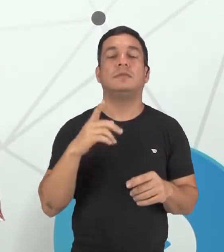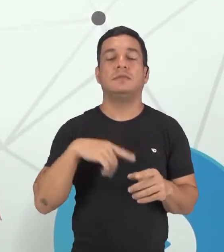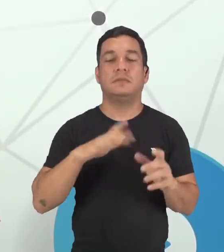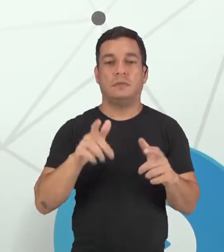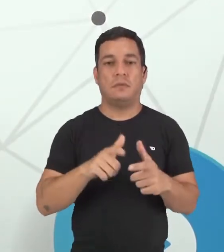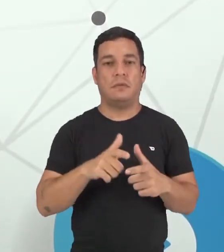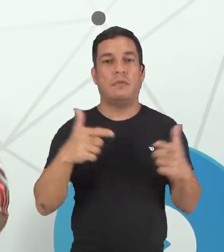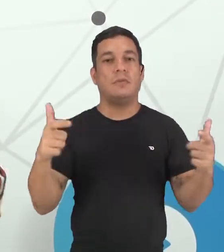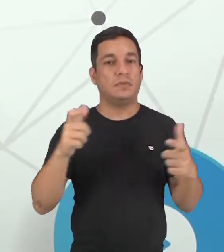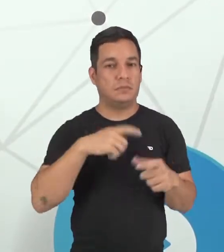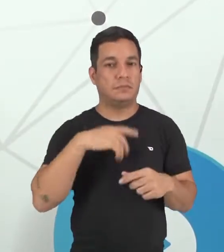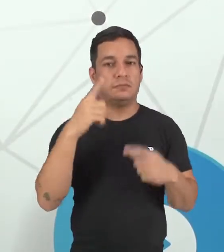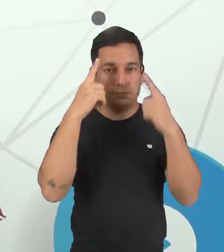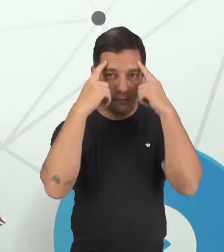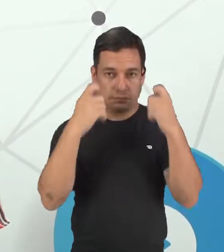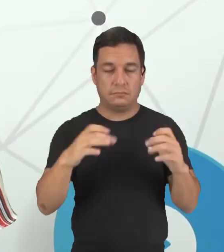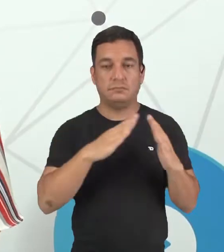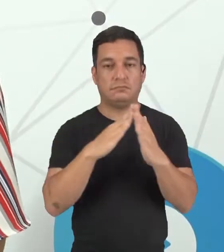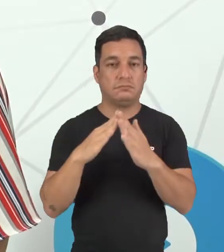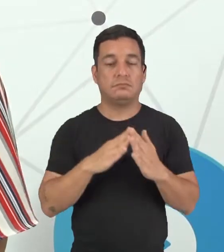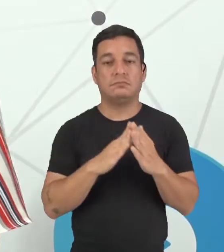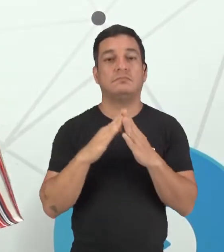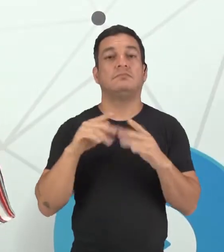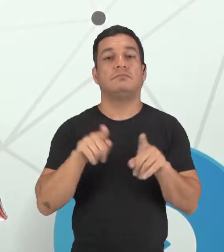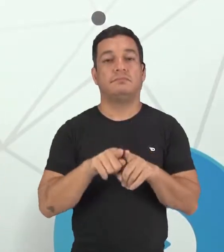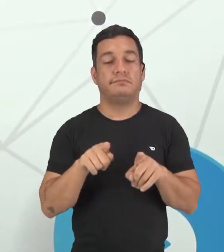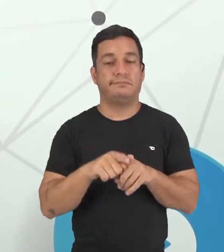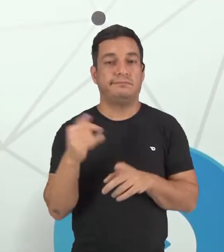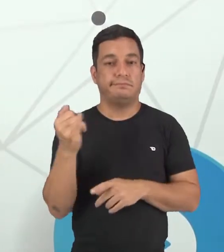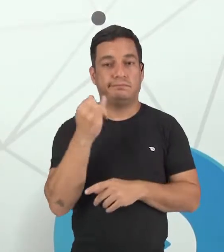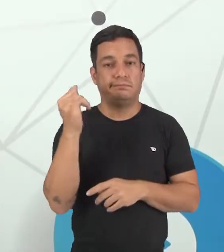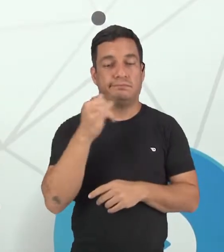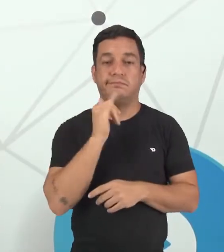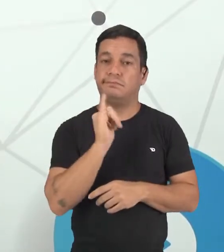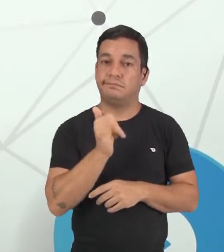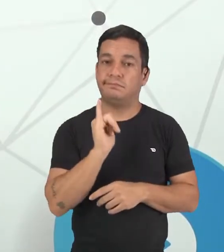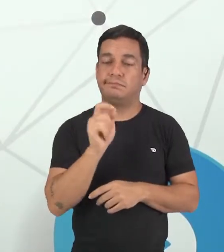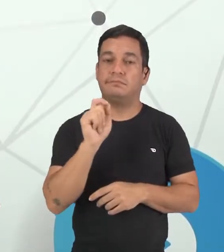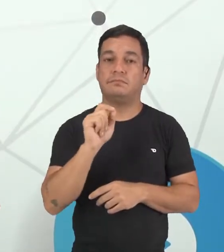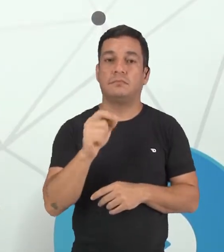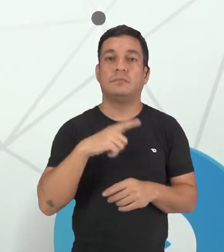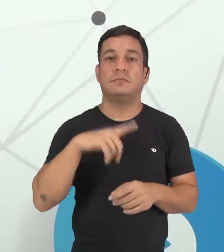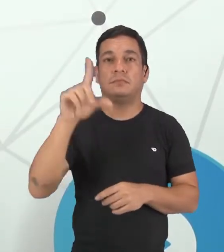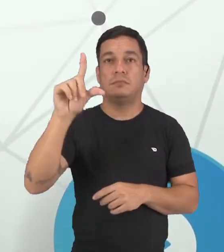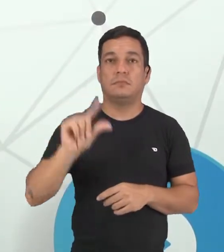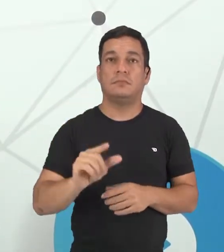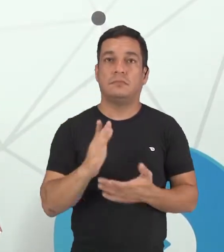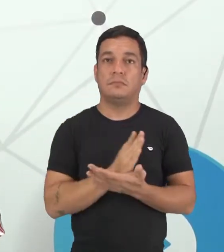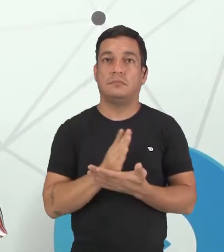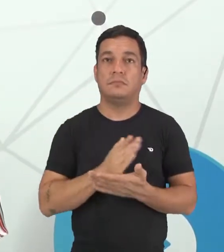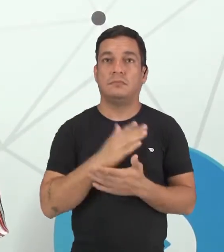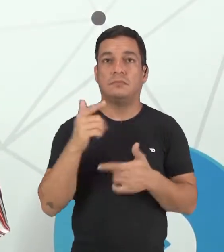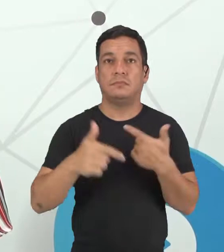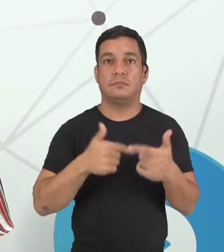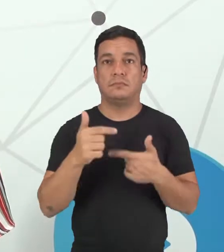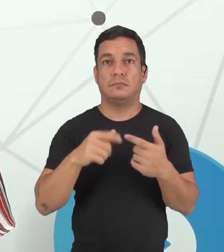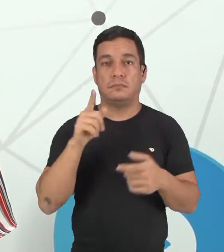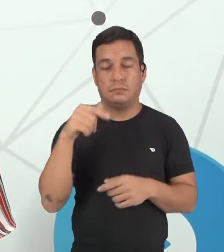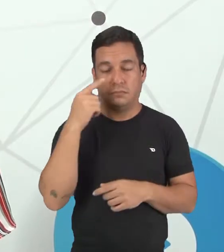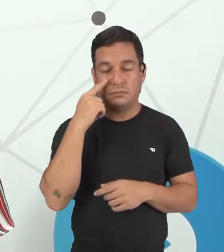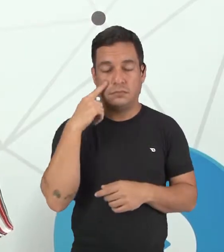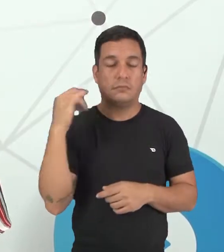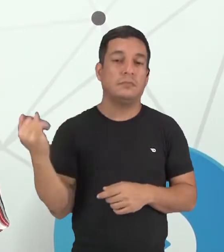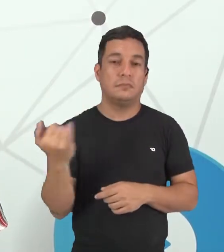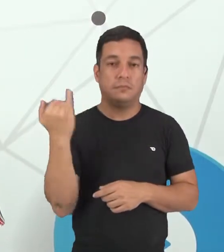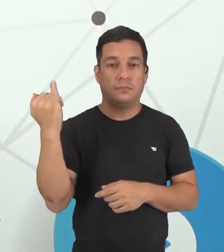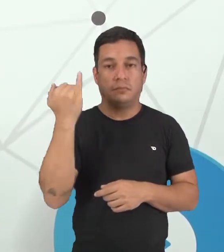de pandemia. E aí vale ressaltar que nós tivemos a redução de alguns serviços que são